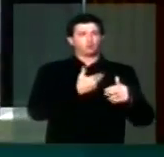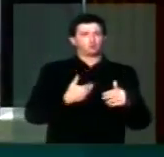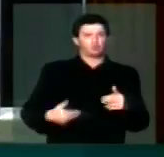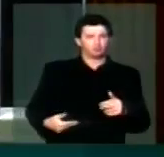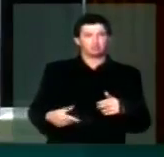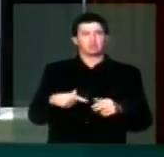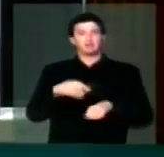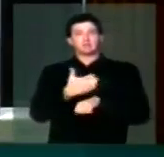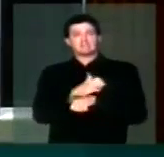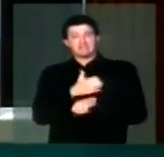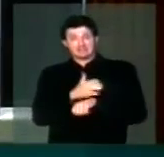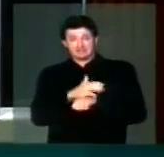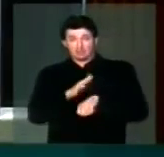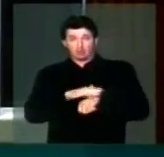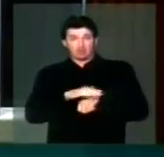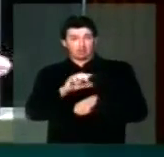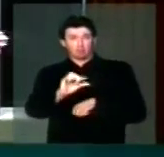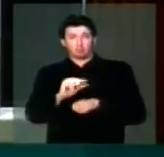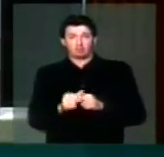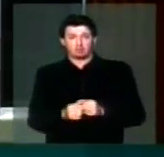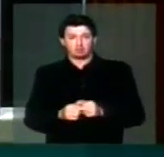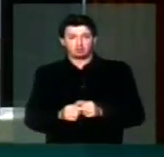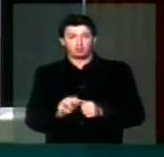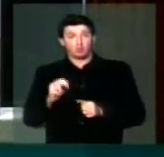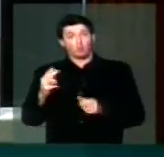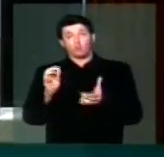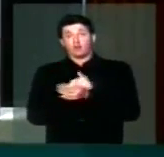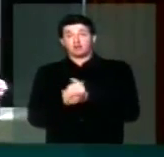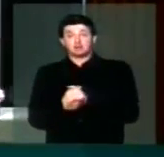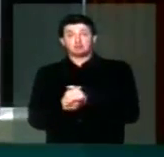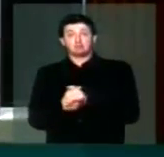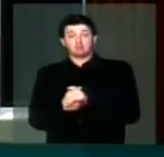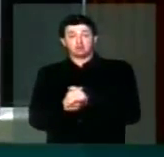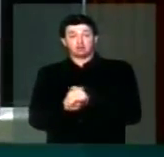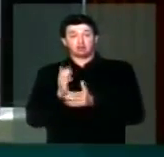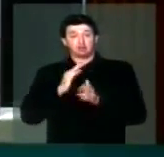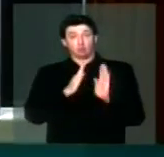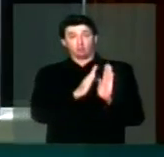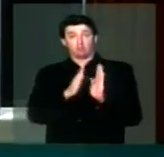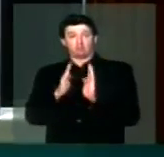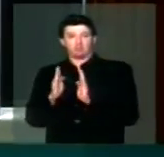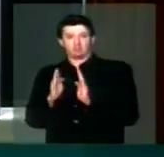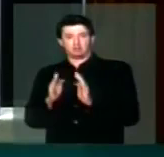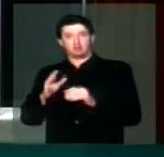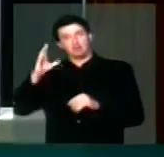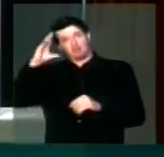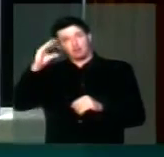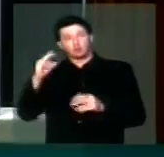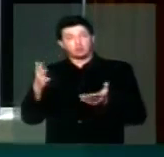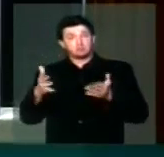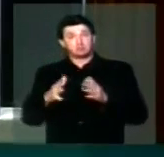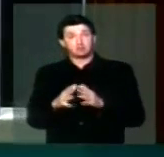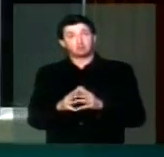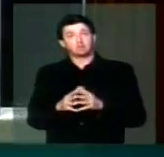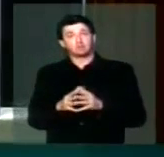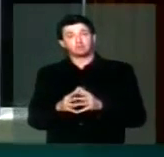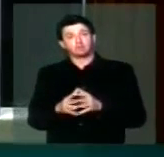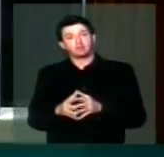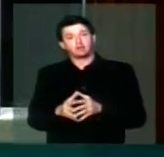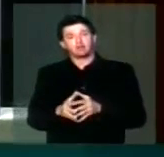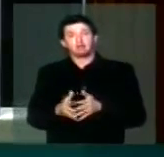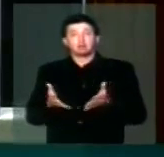onde tem um estágio probatório mínimo, seja até mesmo em um casamento que tem um período de amadurecimento, nós